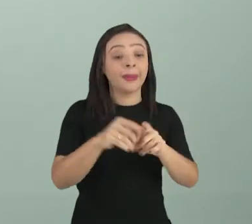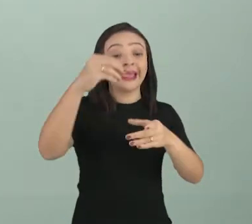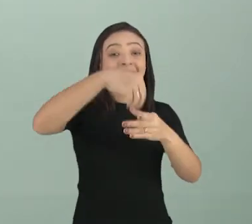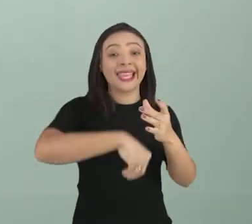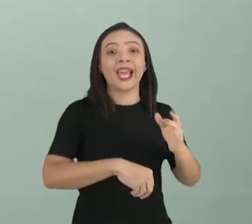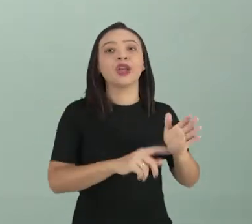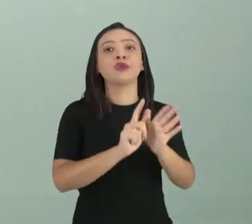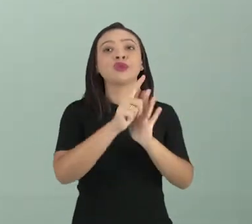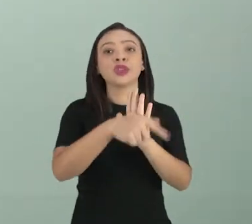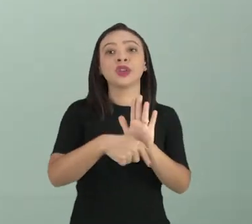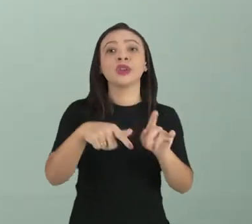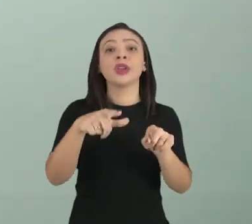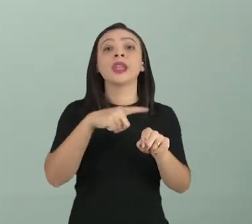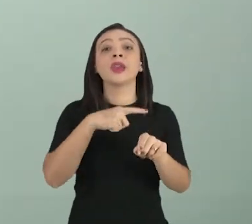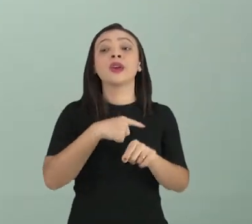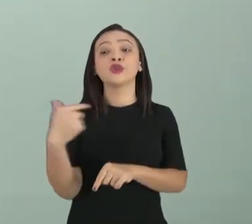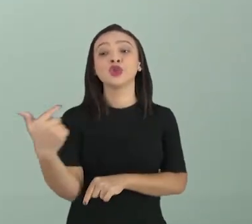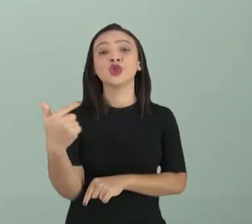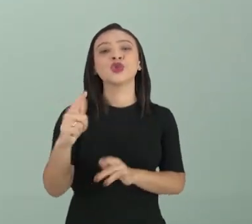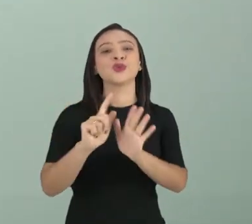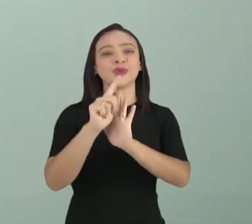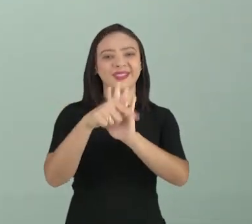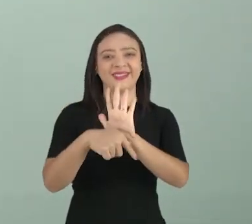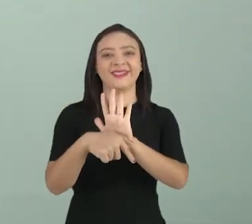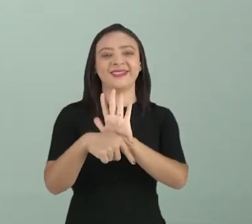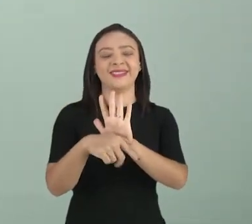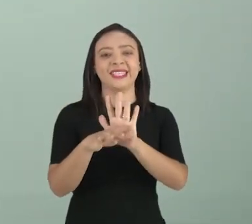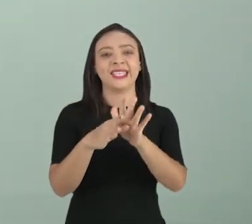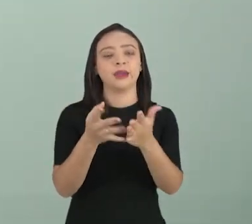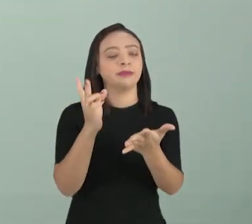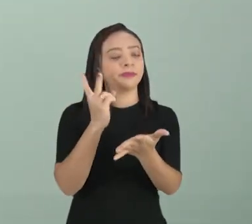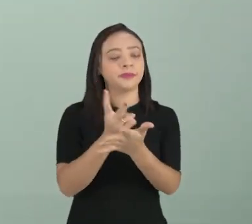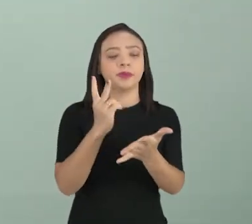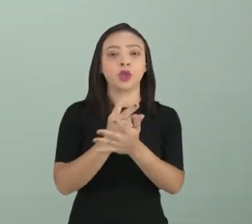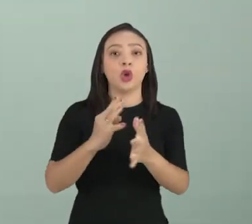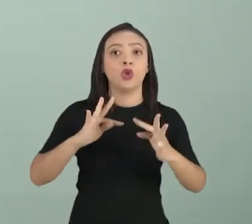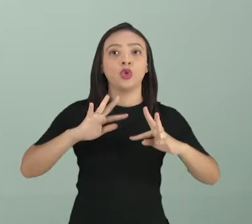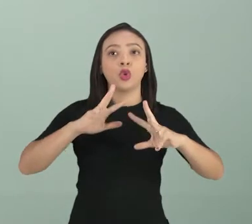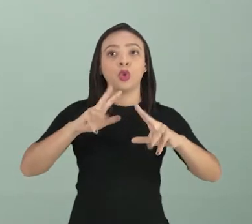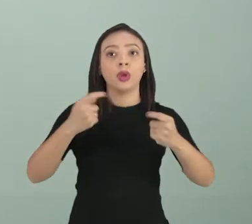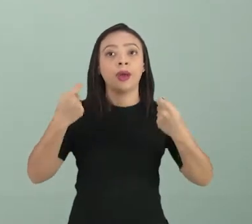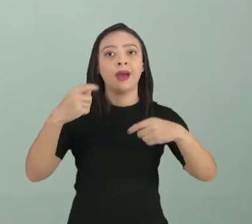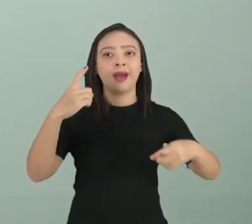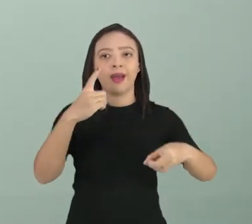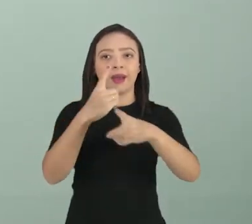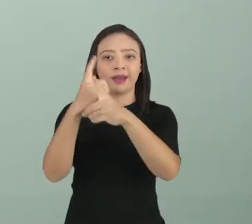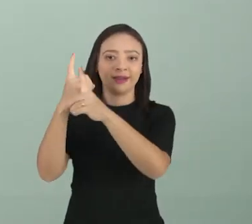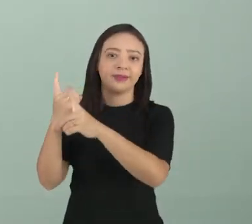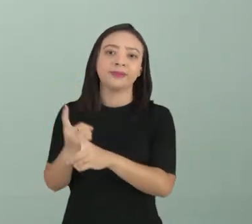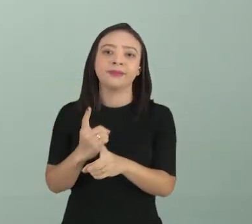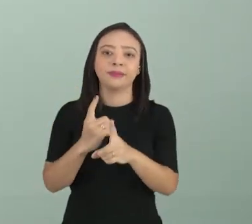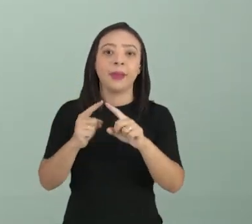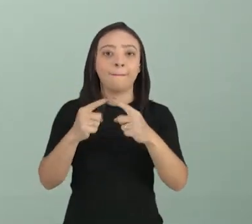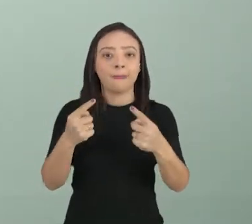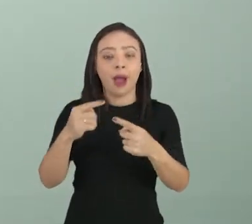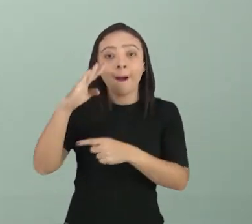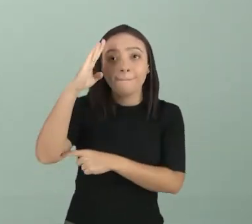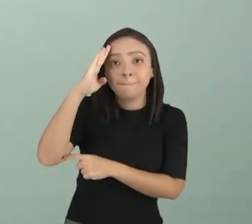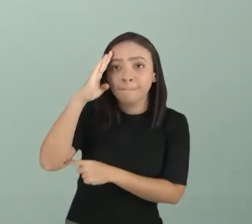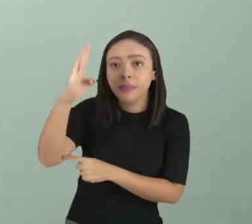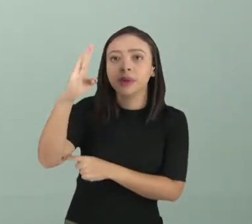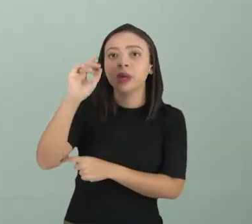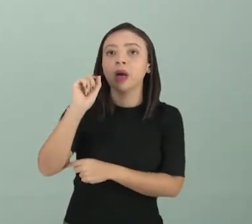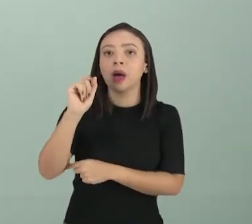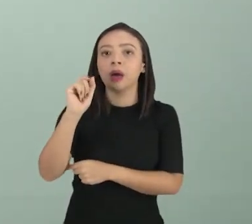dos gêneros nós vamos ter subgêneros ou seja uma hora todos eles vão se encontrar mas existe a principal